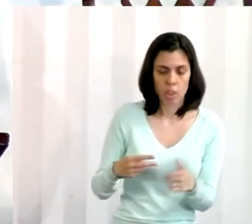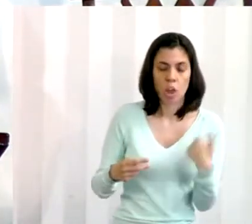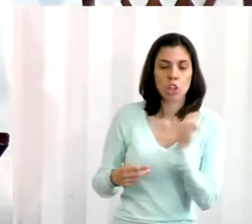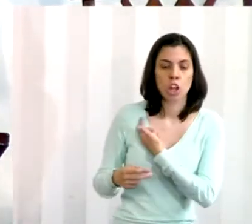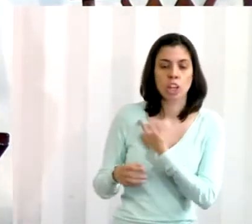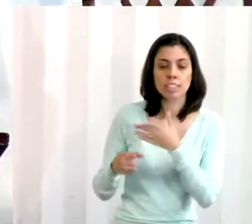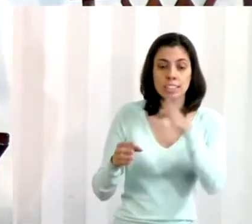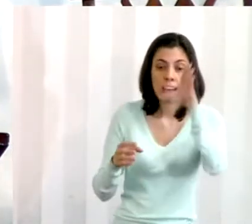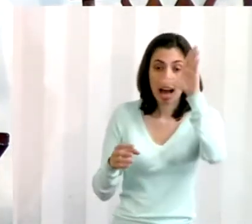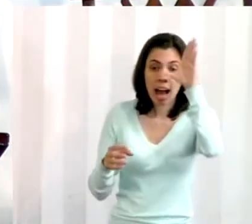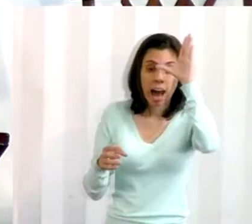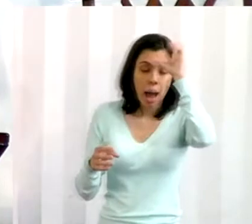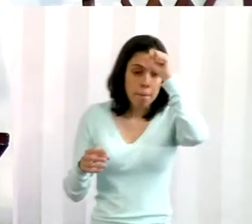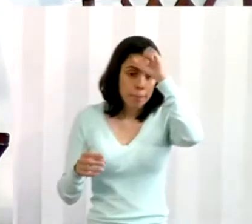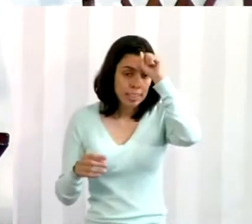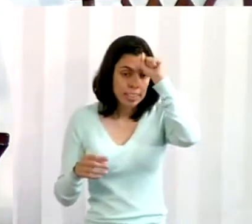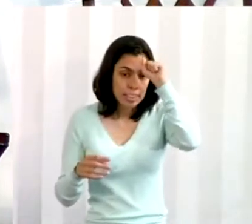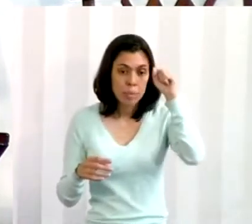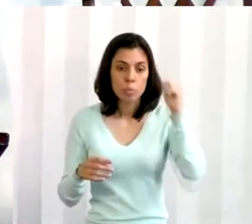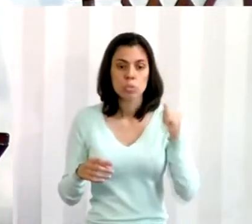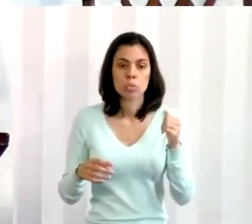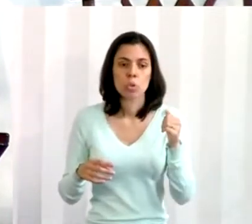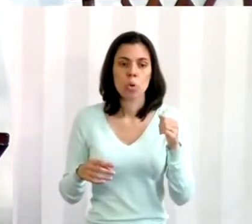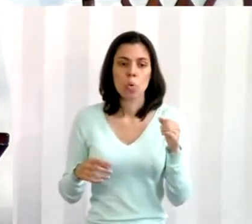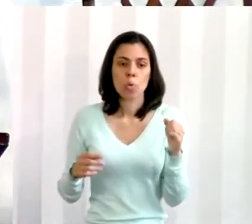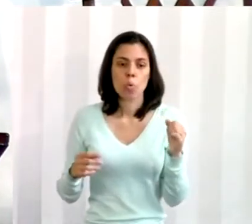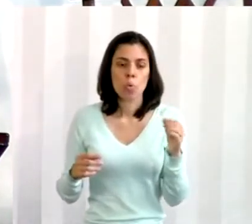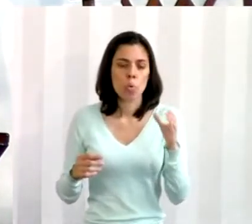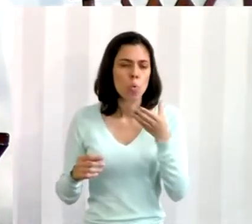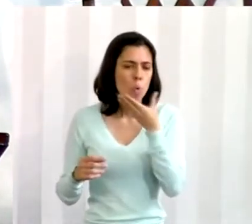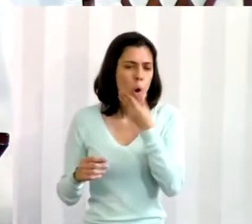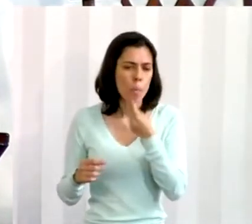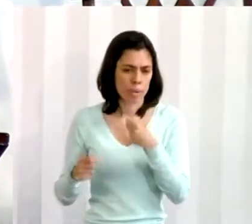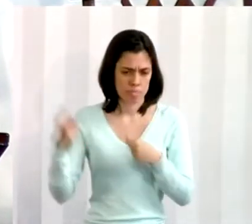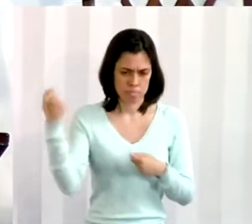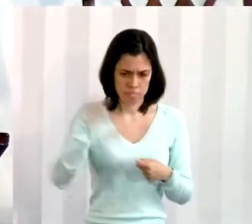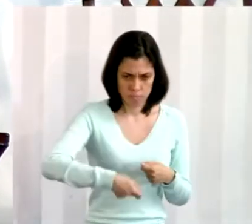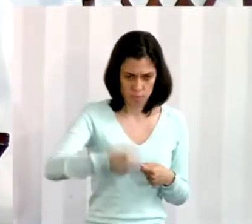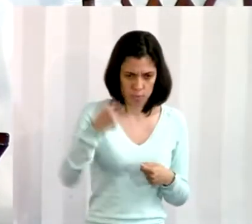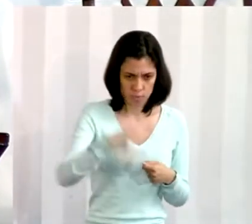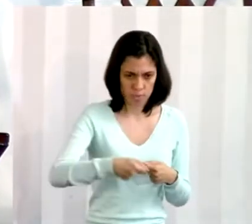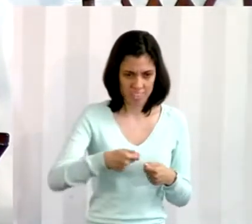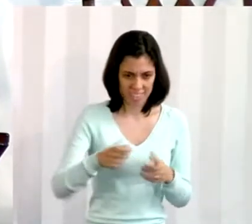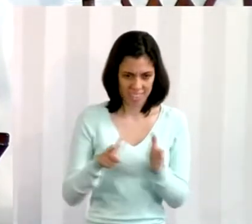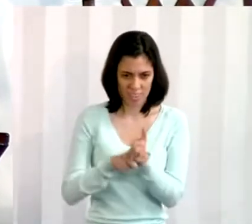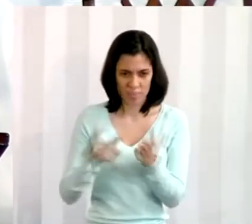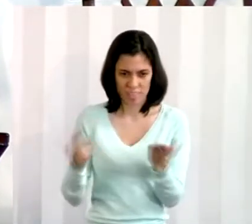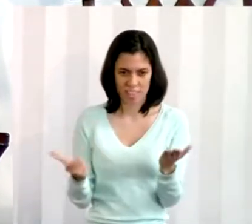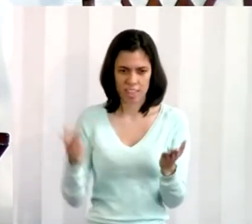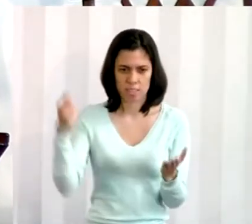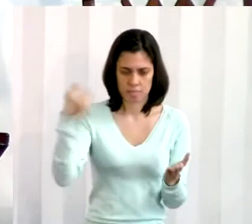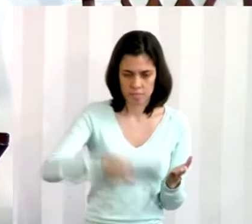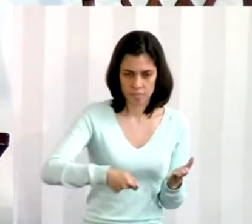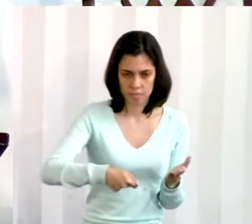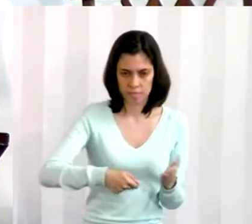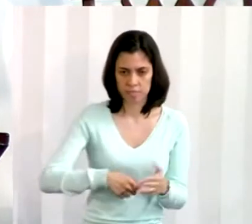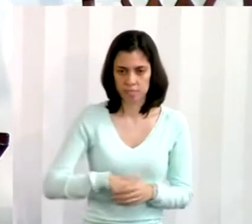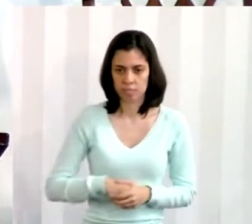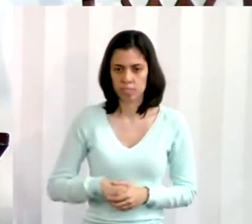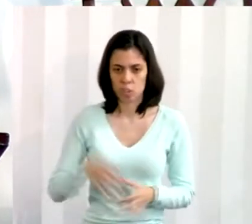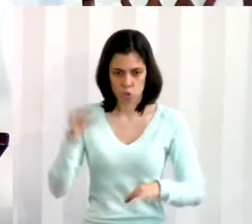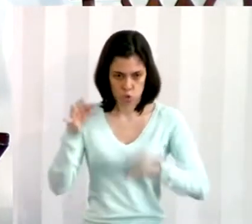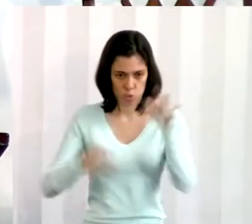coisa: nós estamos esperando o Senhor que governa a nossa vida voltar, mas nós também estamos esperando